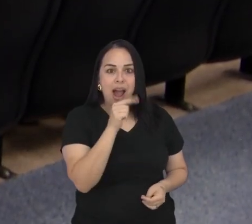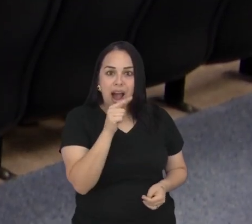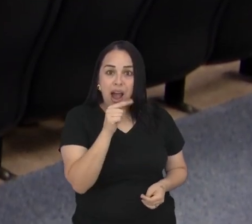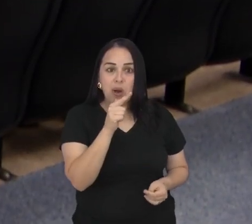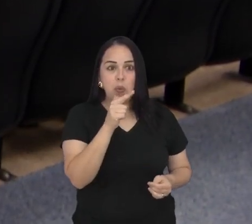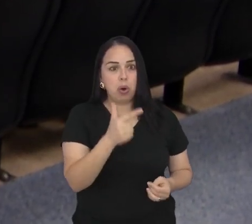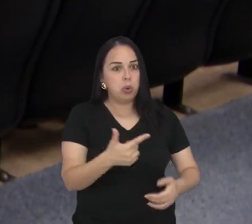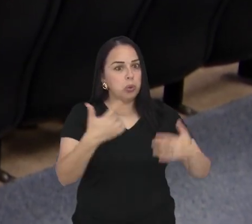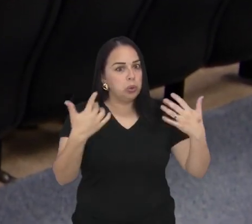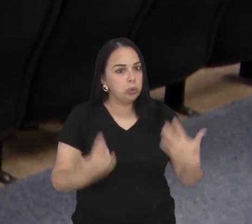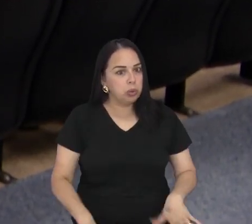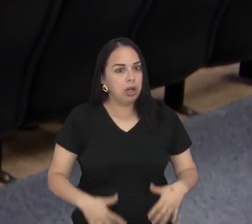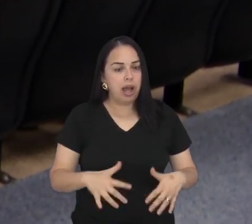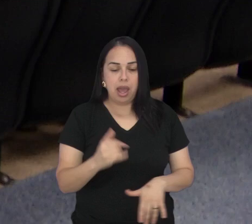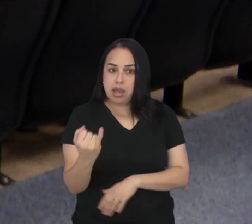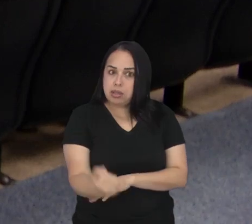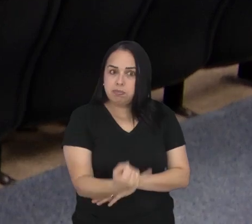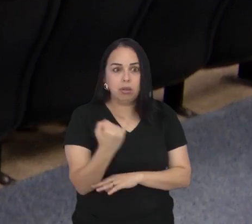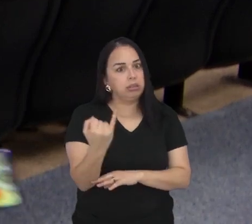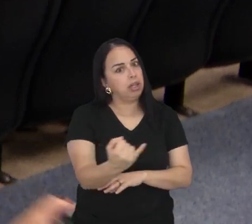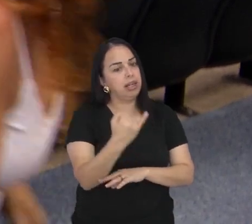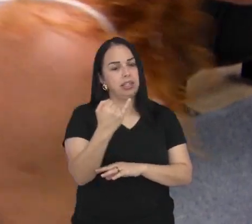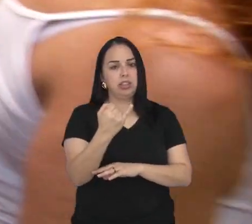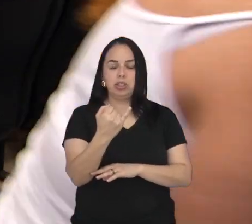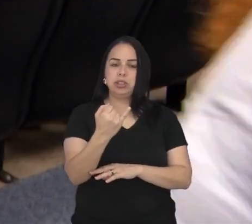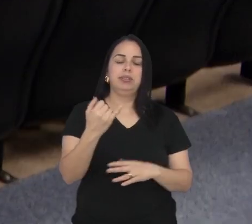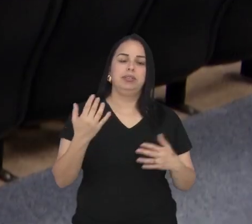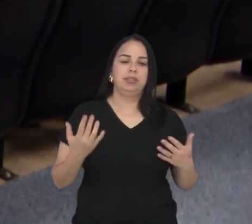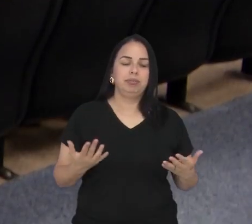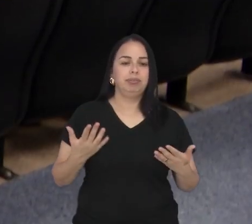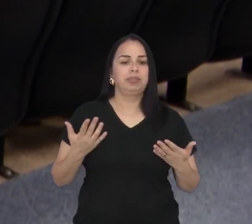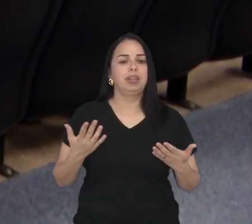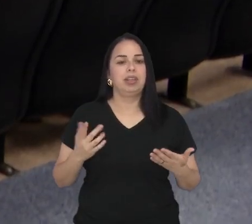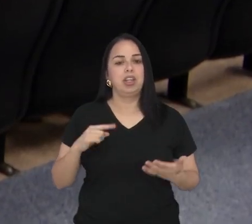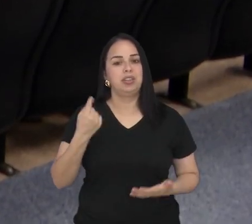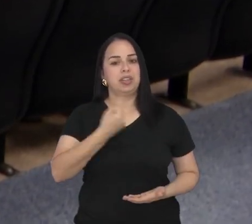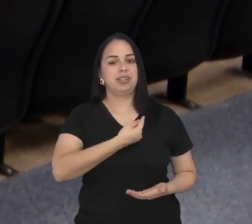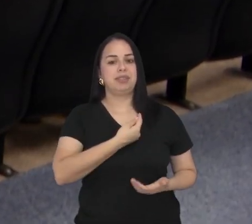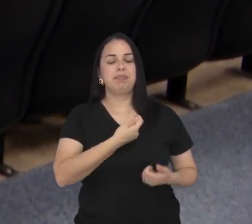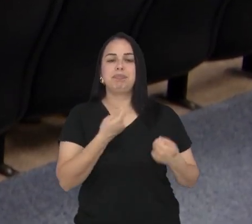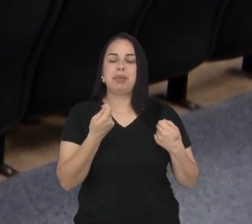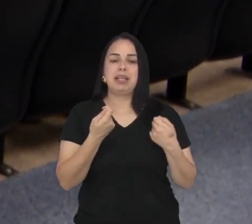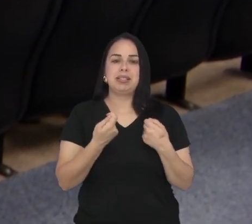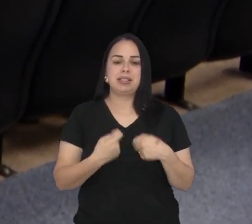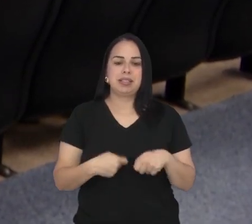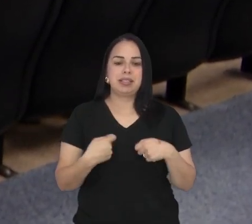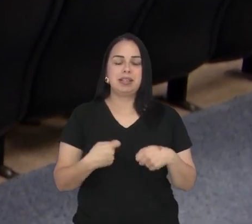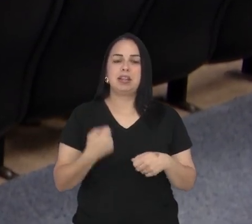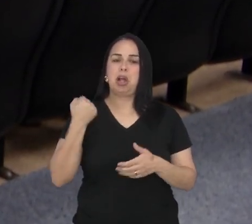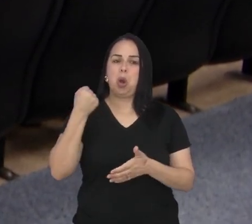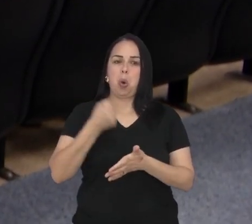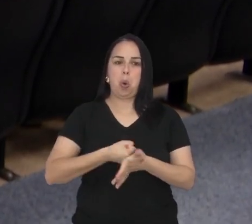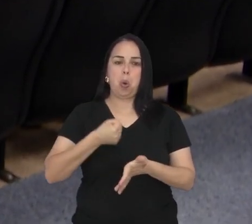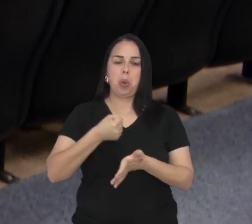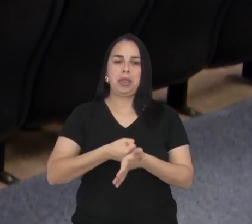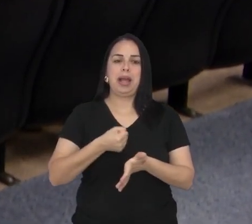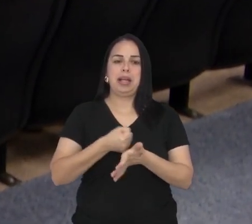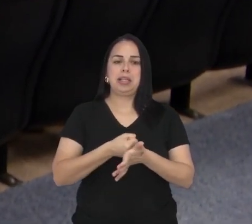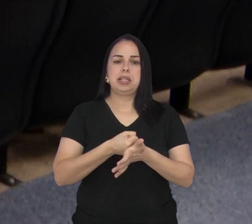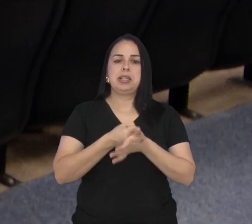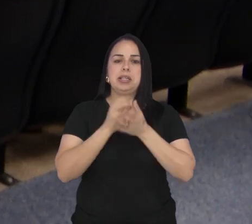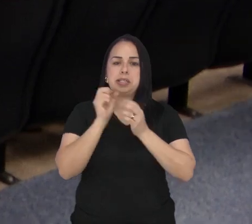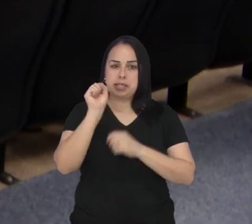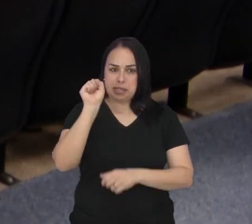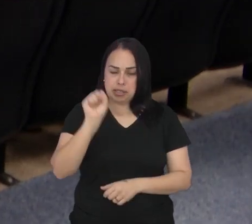é um bem muito importante para a população e nós temos que batalhar para